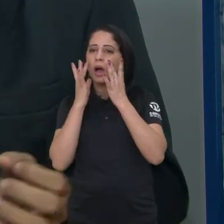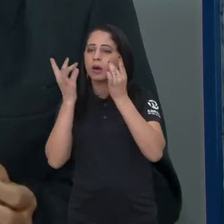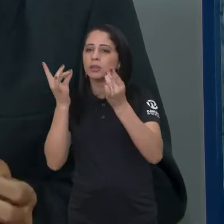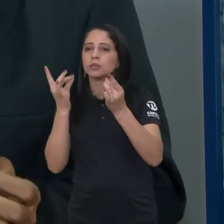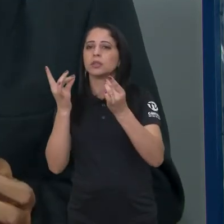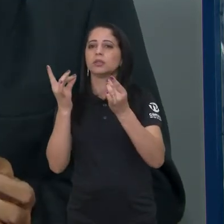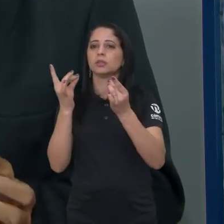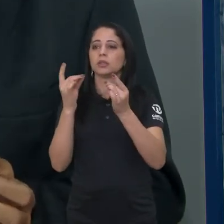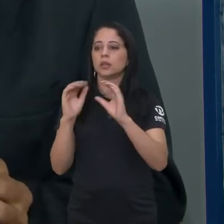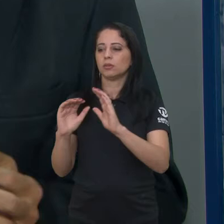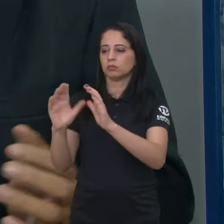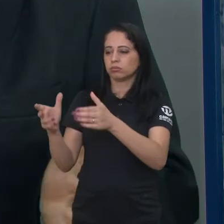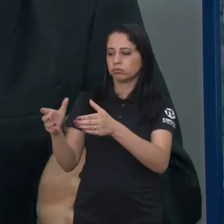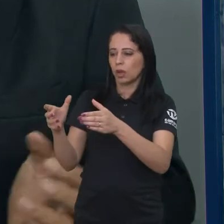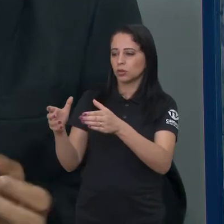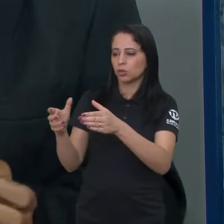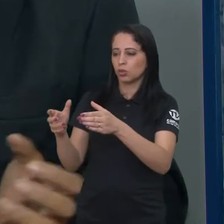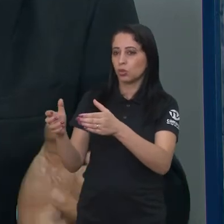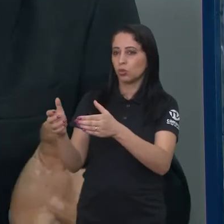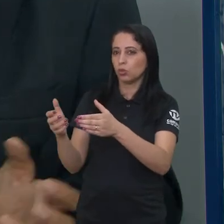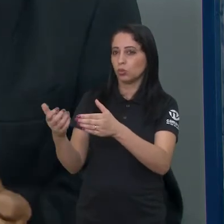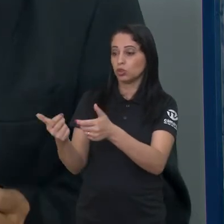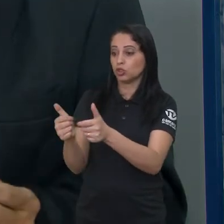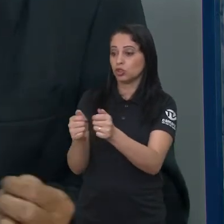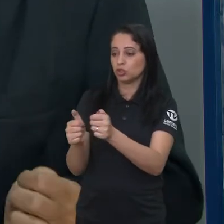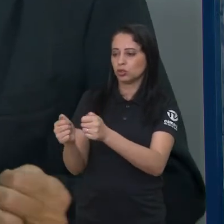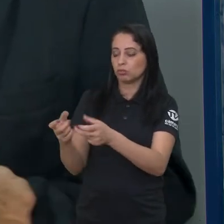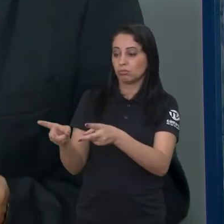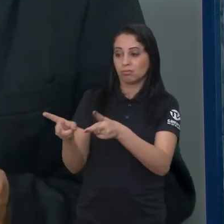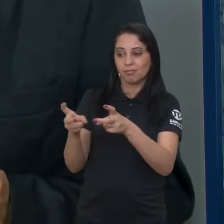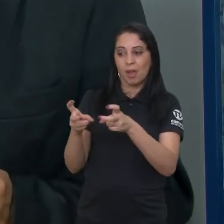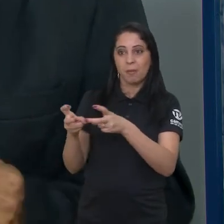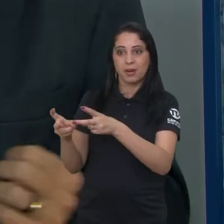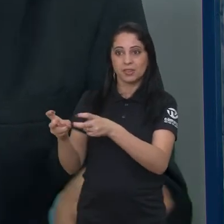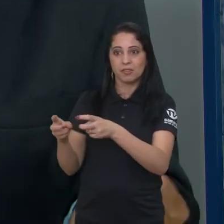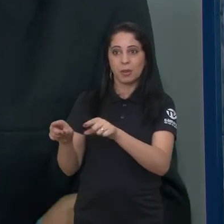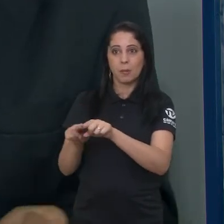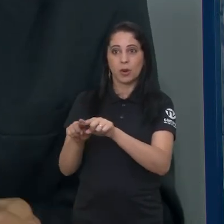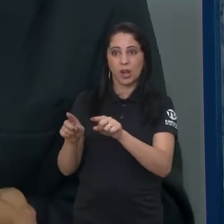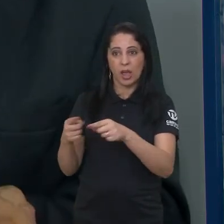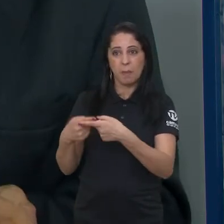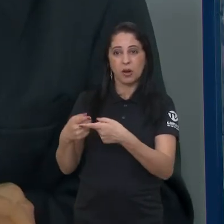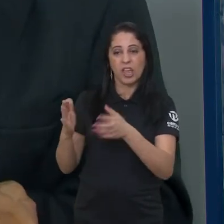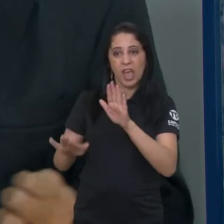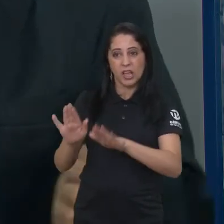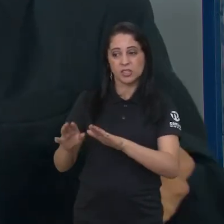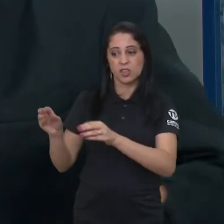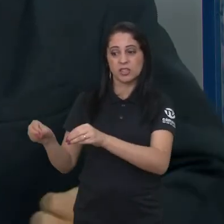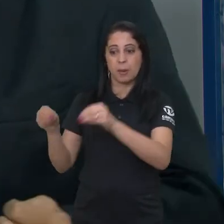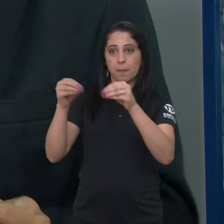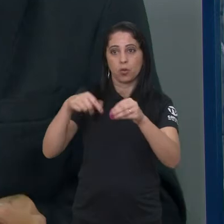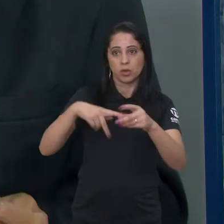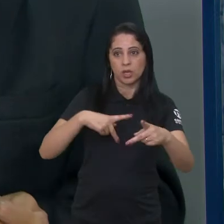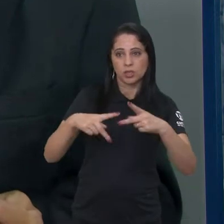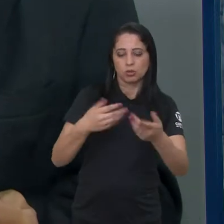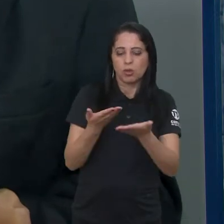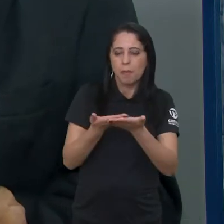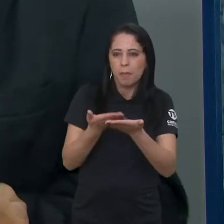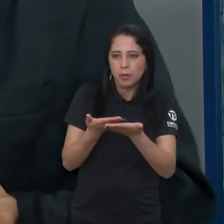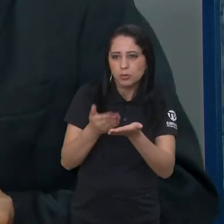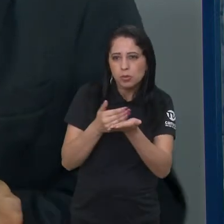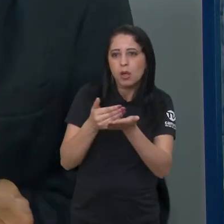esses grupos também, que vêm muitas vezes nas cidades fazer estudos, aos grandes eventos. A partir de grandes